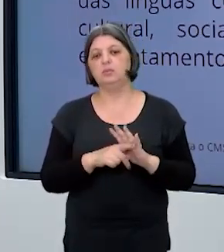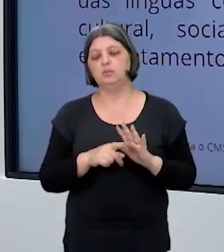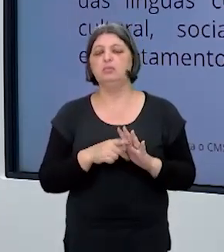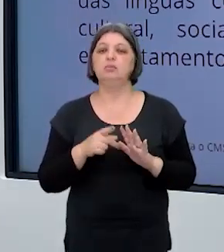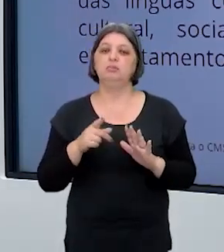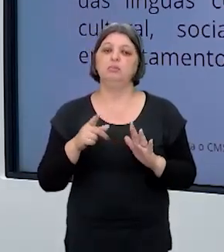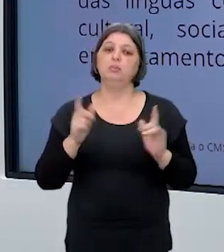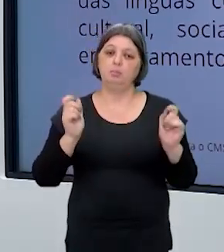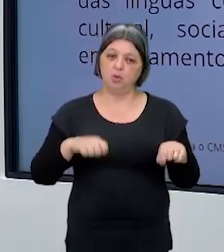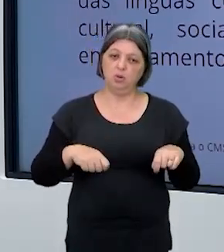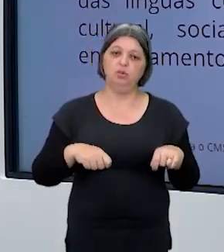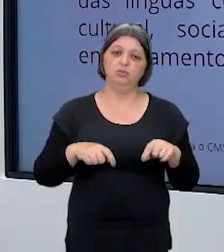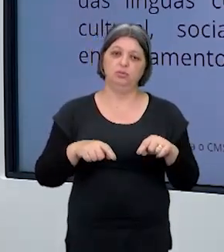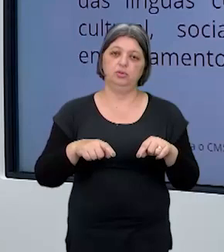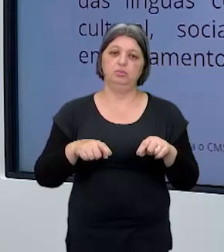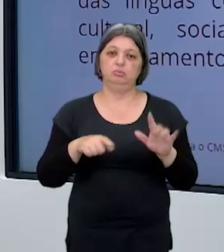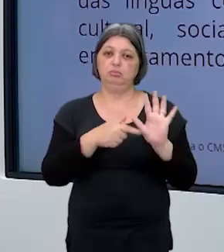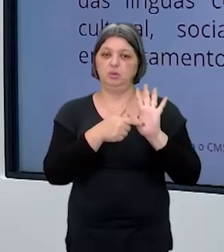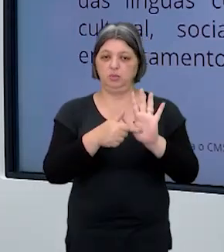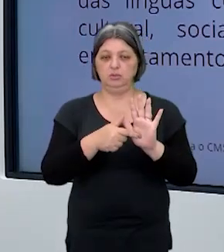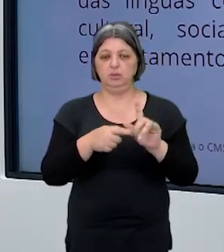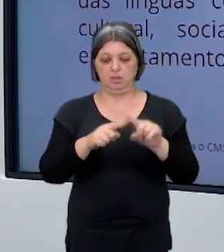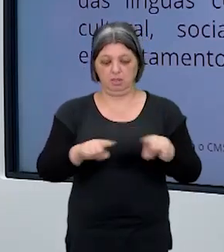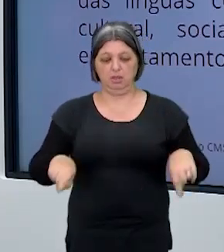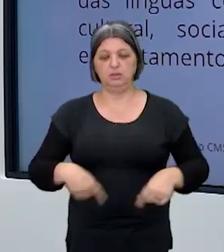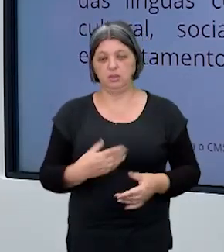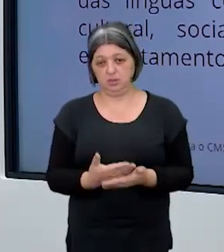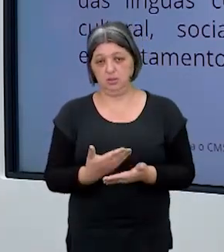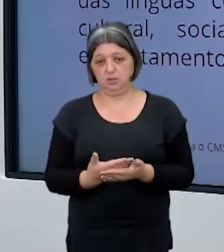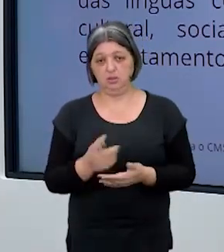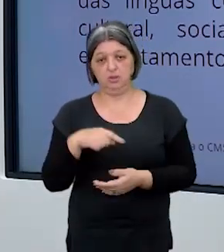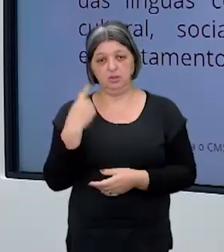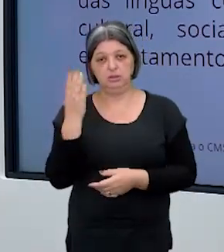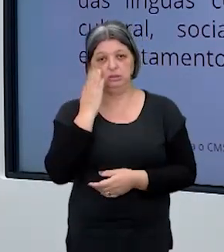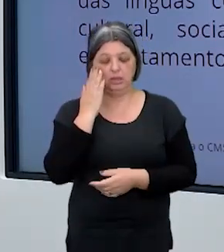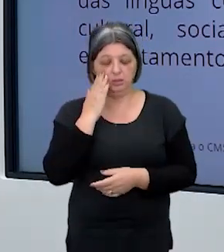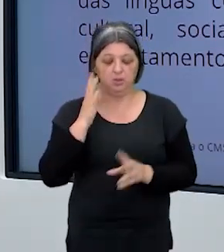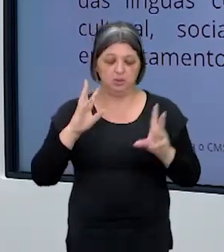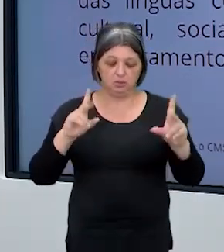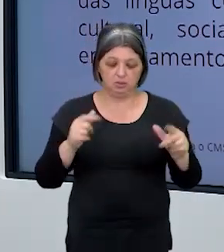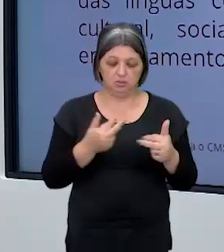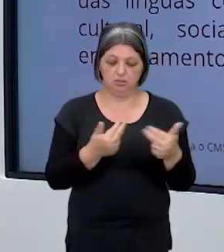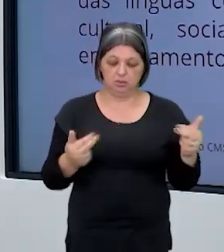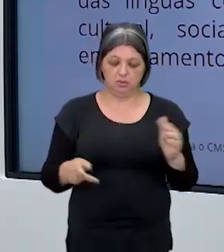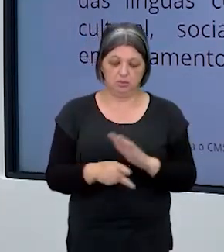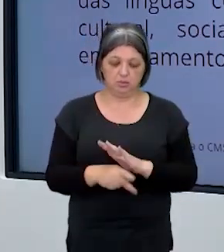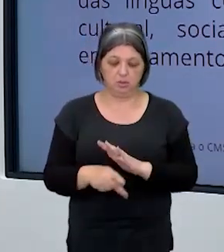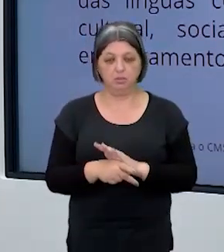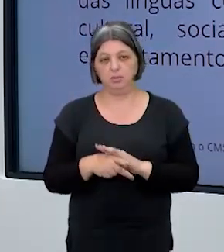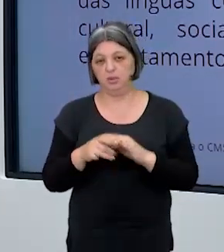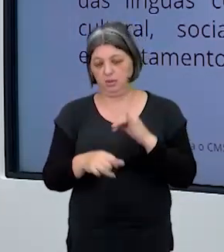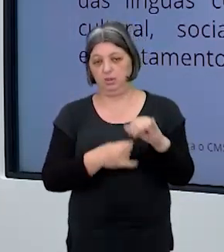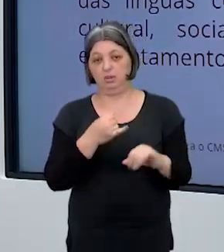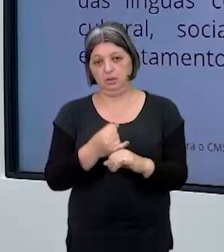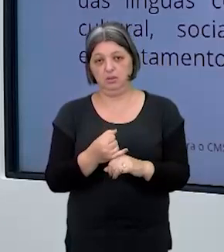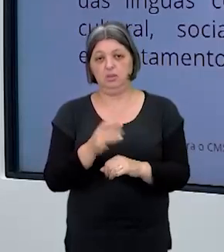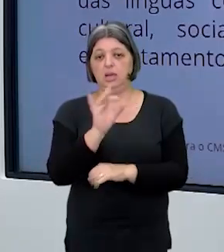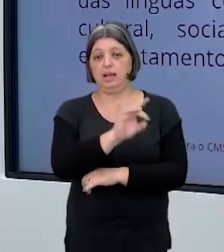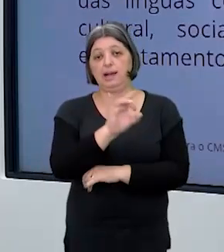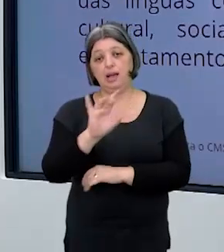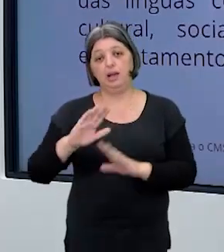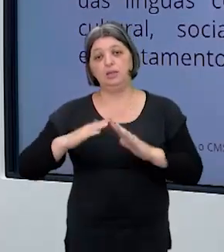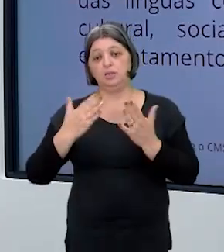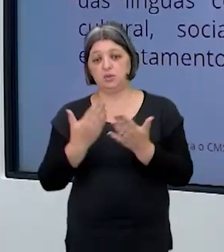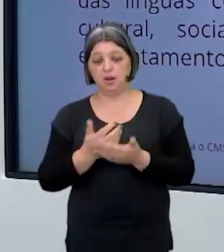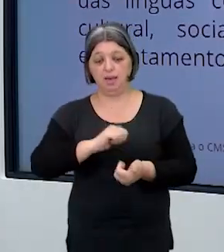e reproduzir na sala de aula mesmo, tá bom? Que aí a gente sabe todos aqueles problemas com a internet e por aí vai, mas cada escola vai adaptar